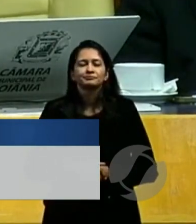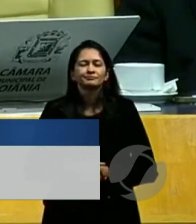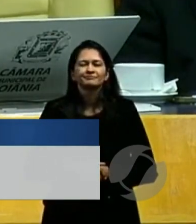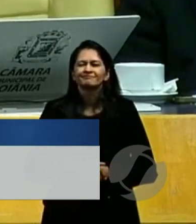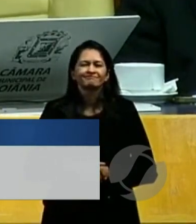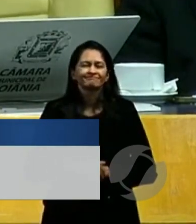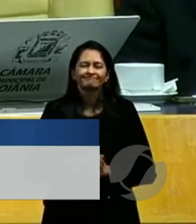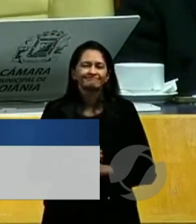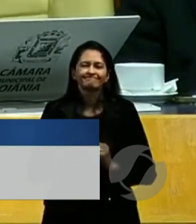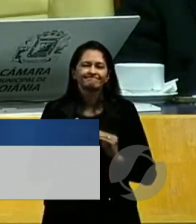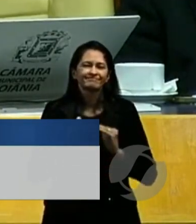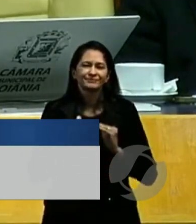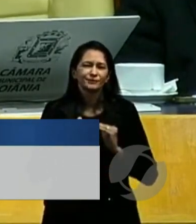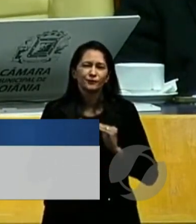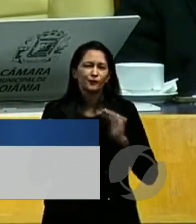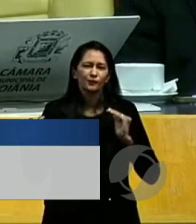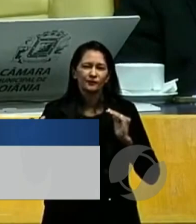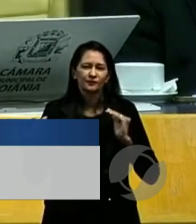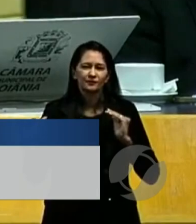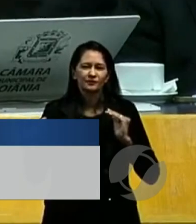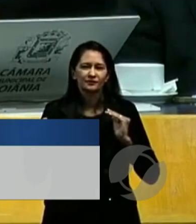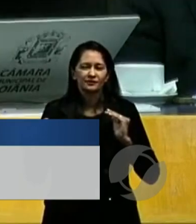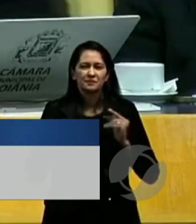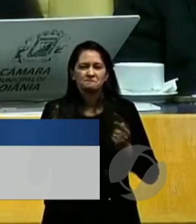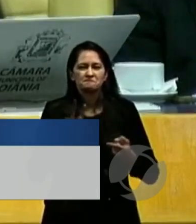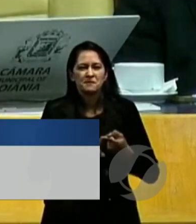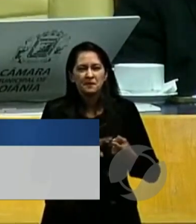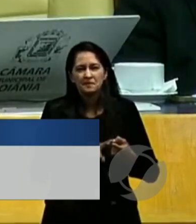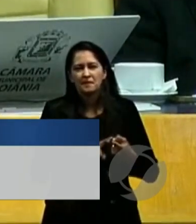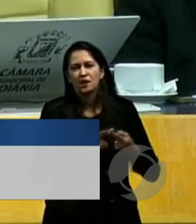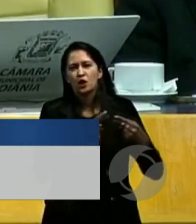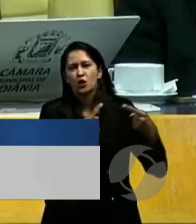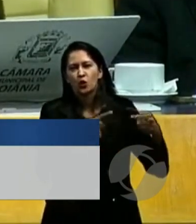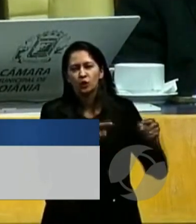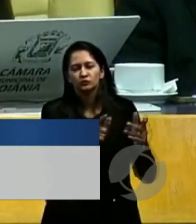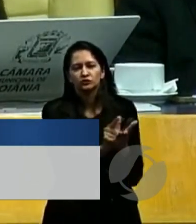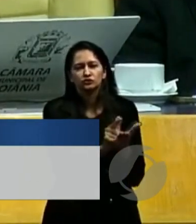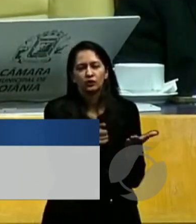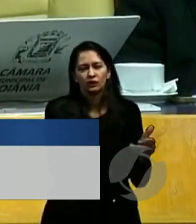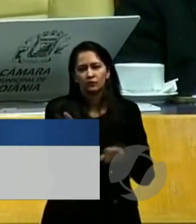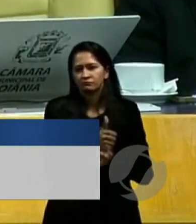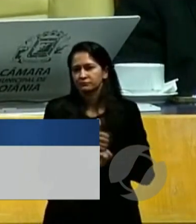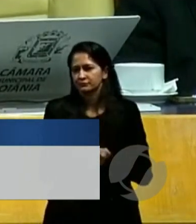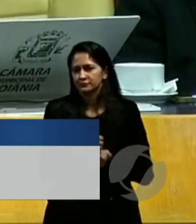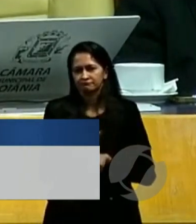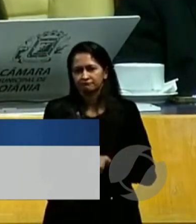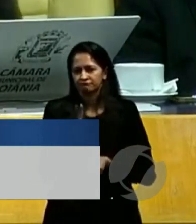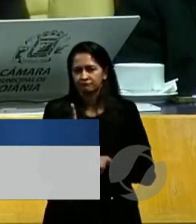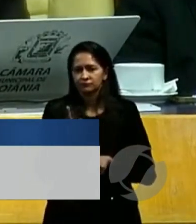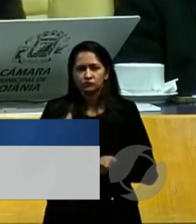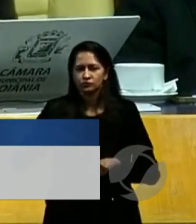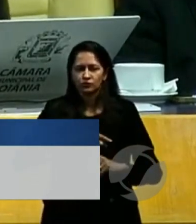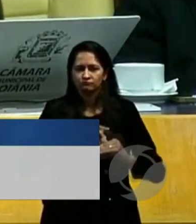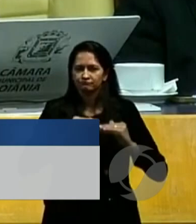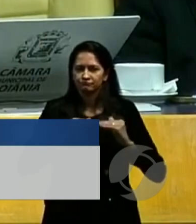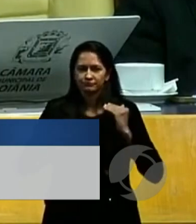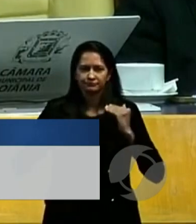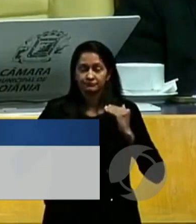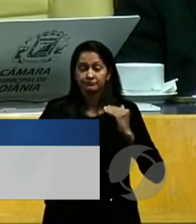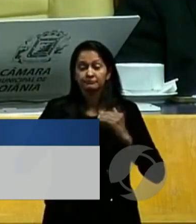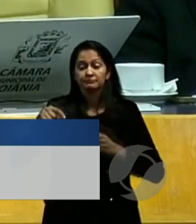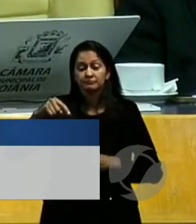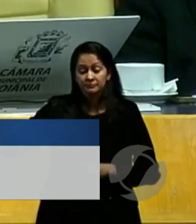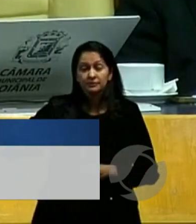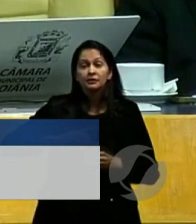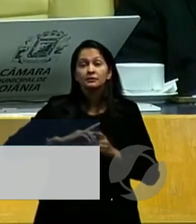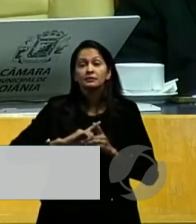jamais compactuará com ataques feitos à imprensa. E dizer também que no Estado Democrático de